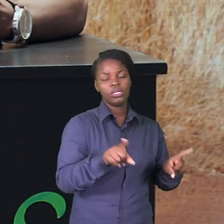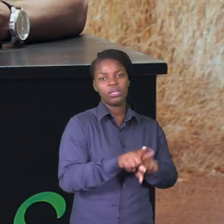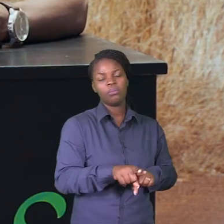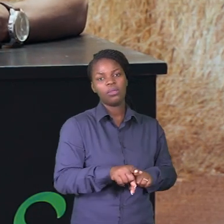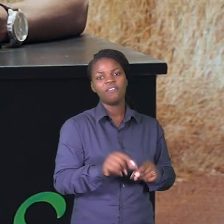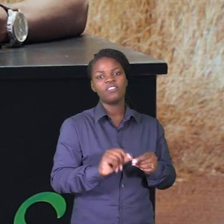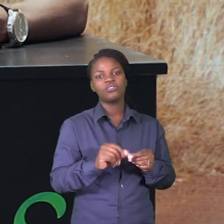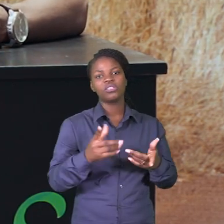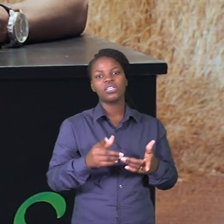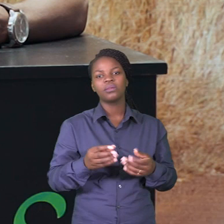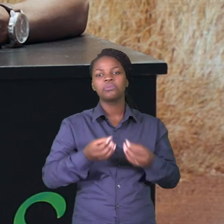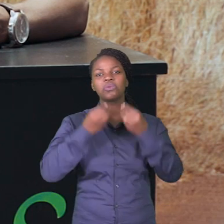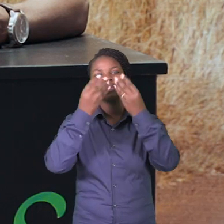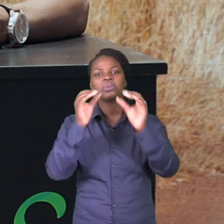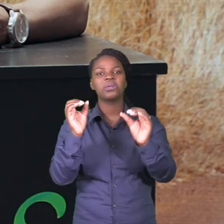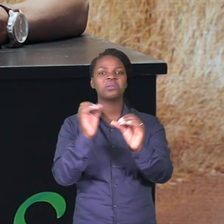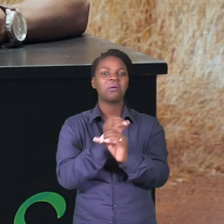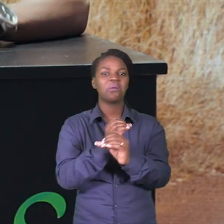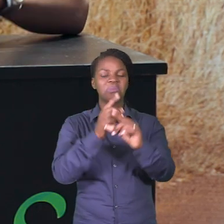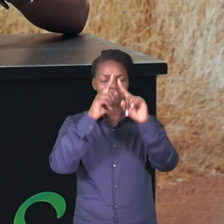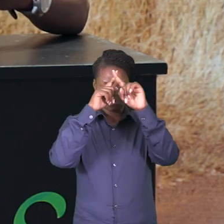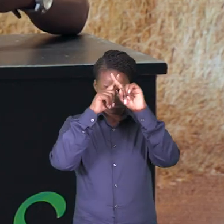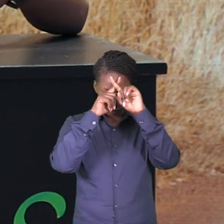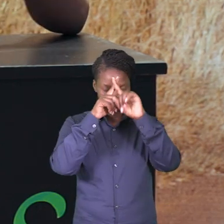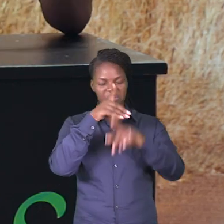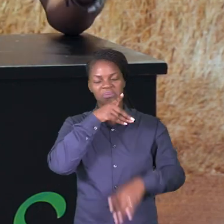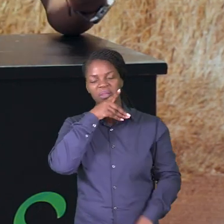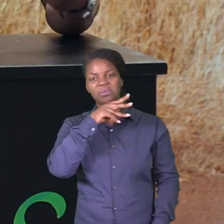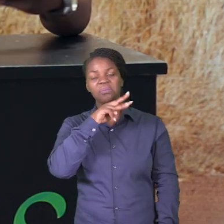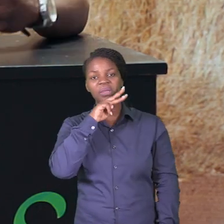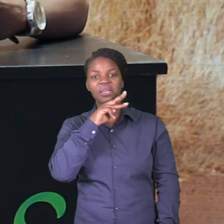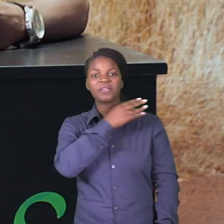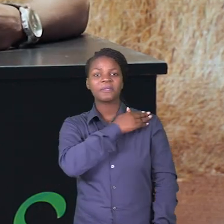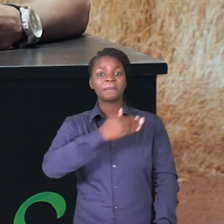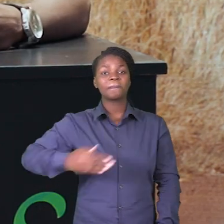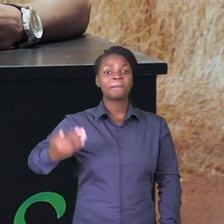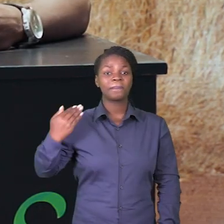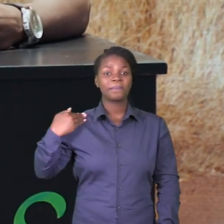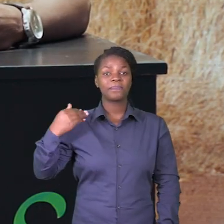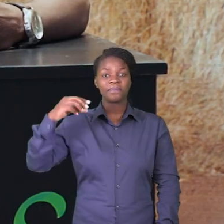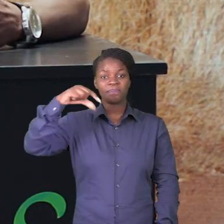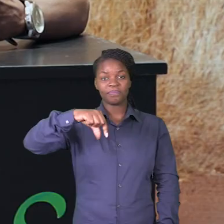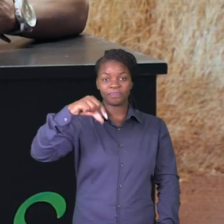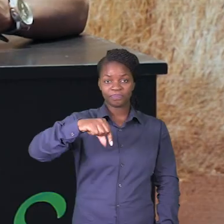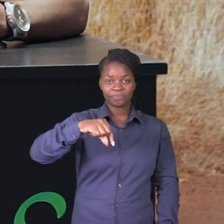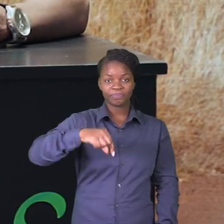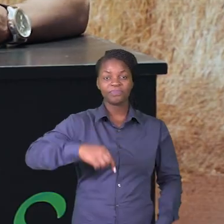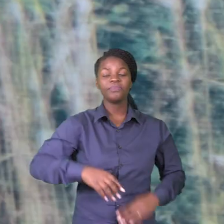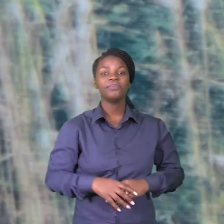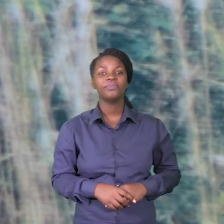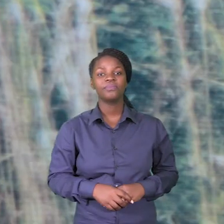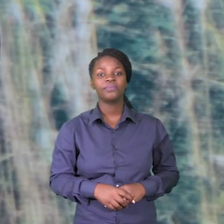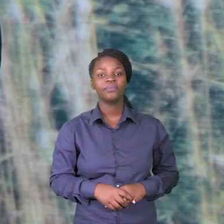influenciaram na sua época para que não pudesse denunciar que era a polícia que era os seus pais que era os líderes na comunidade